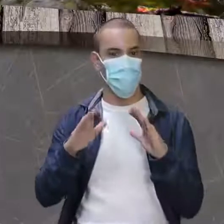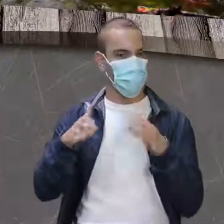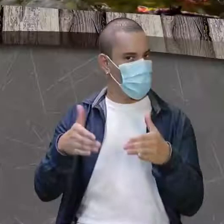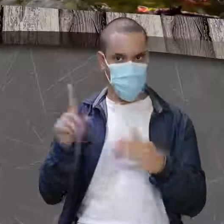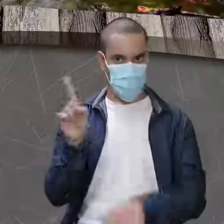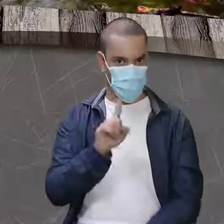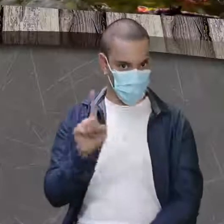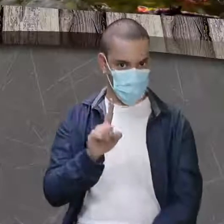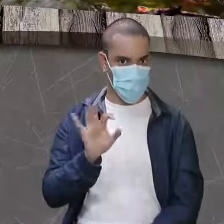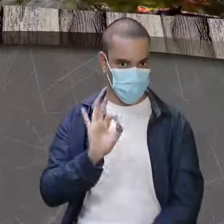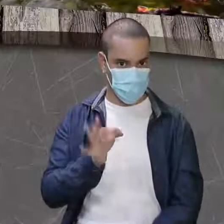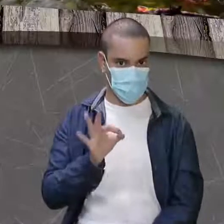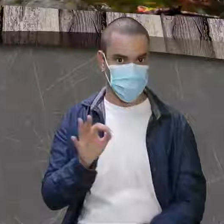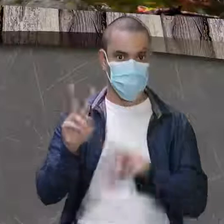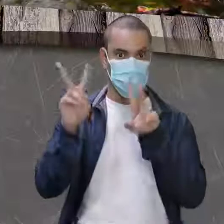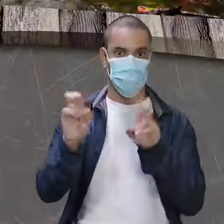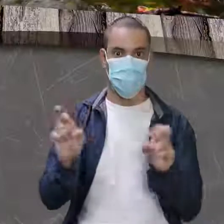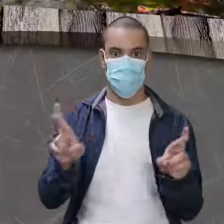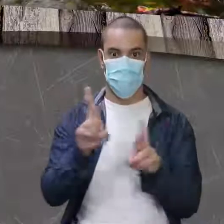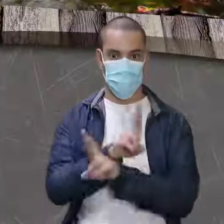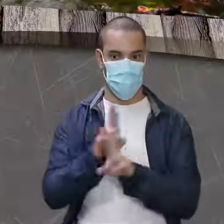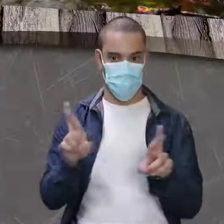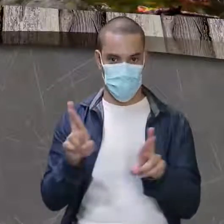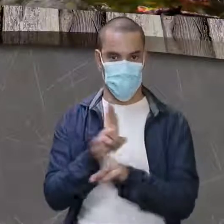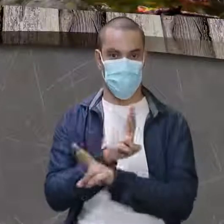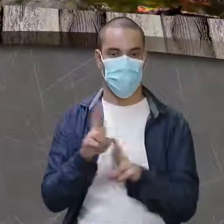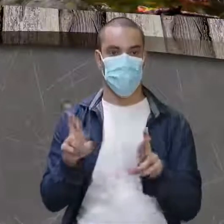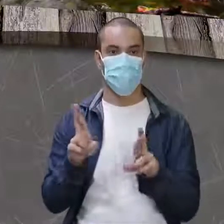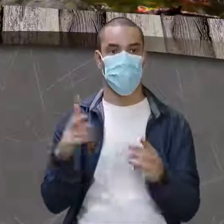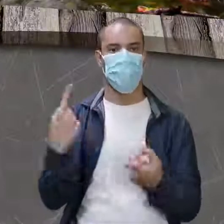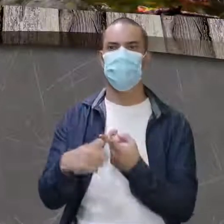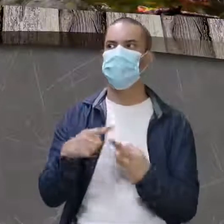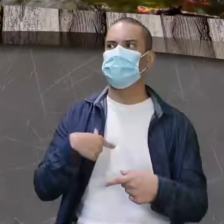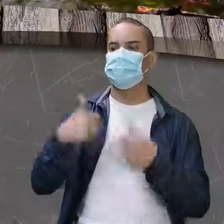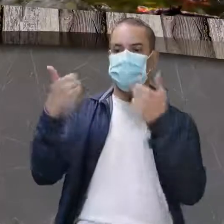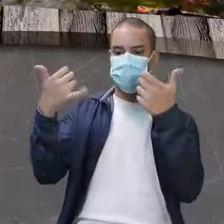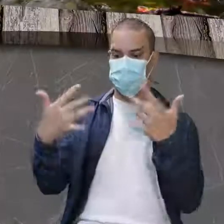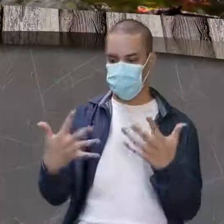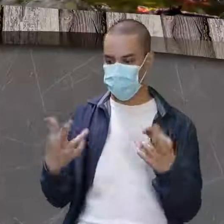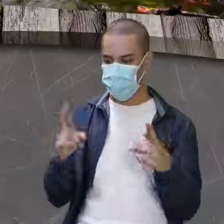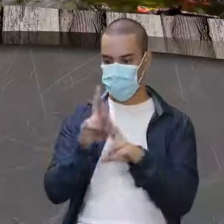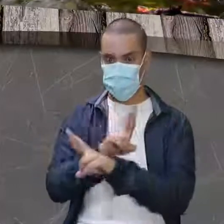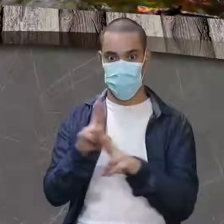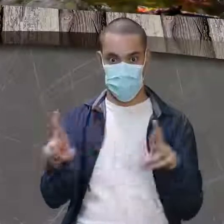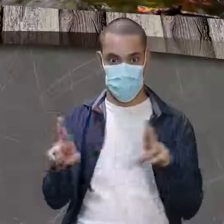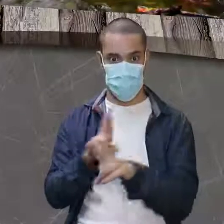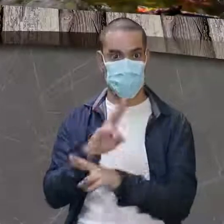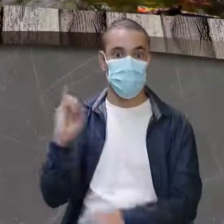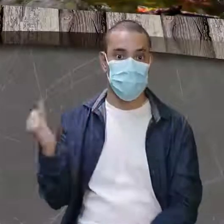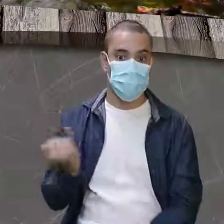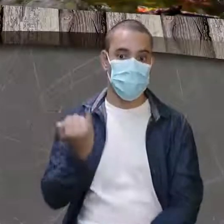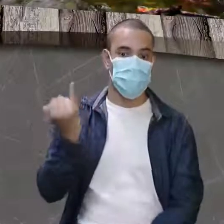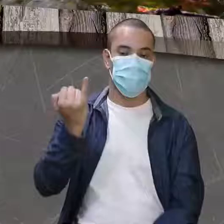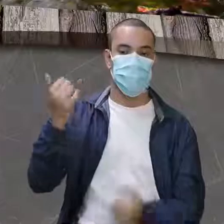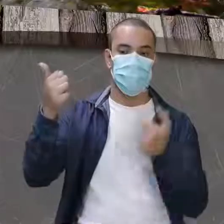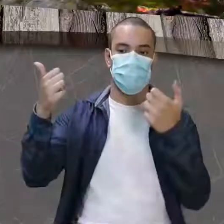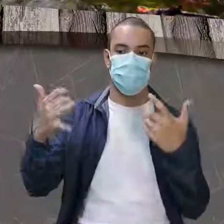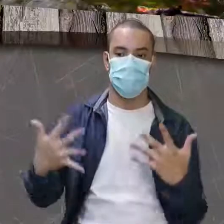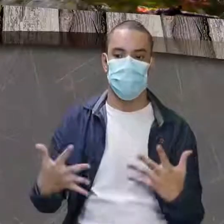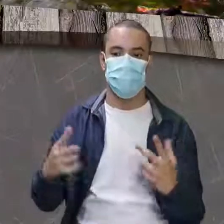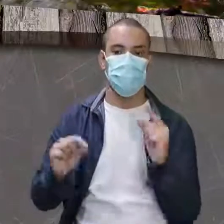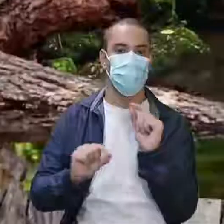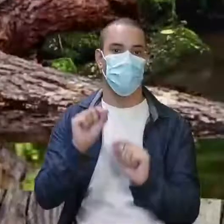em relação a essas relações. Gente, quando a gente fala de relação, é importante dizer